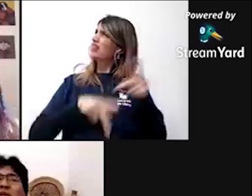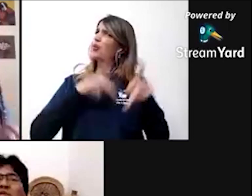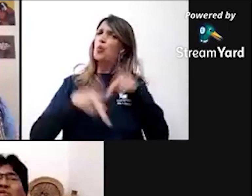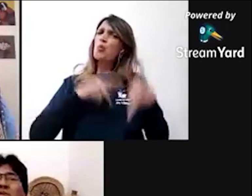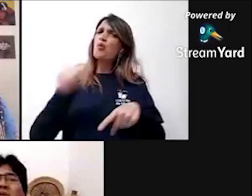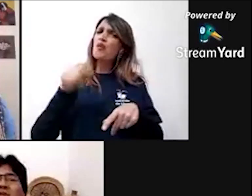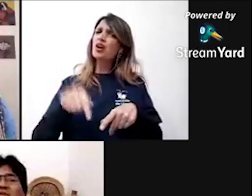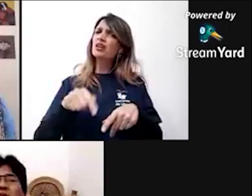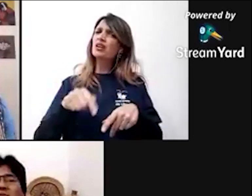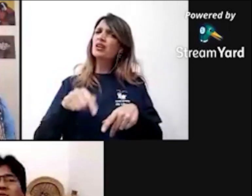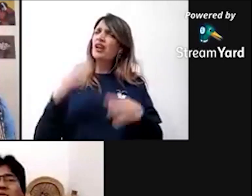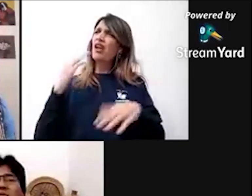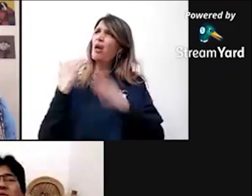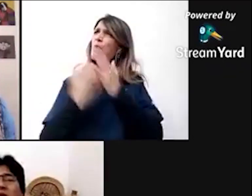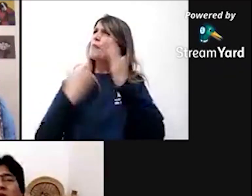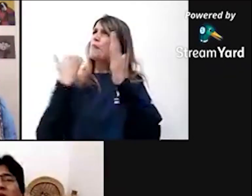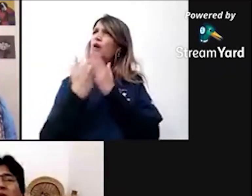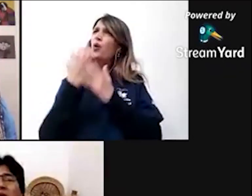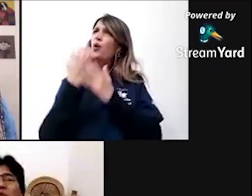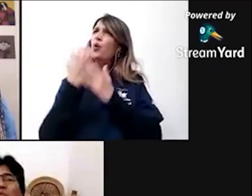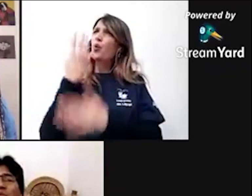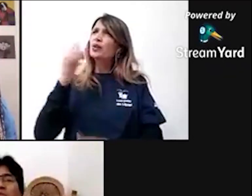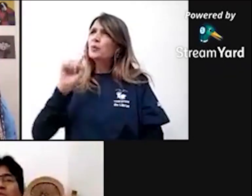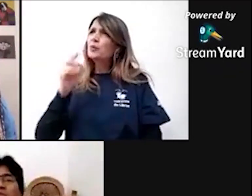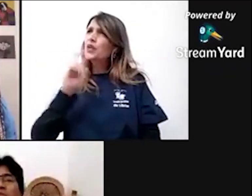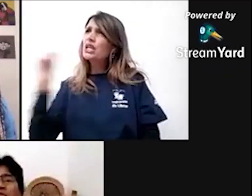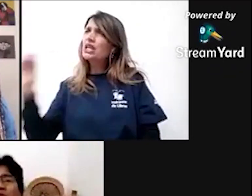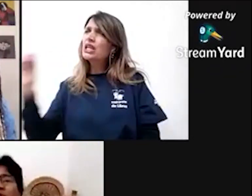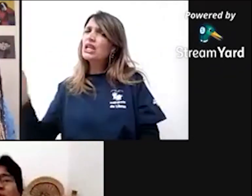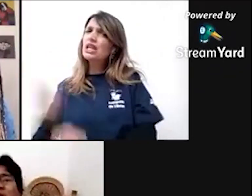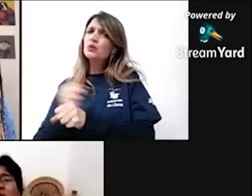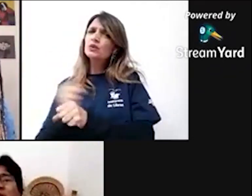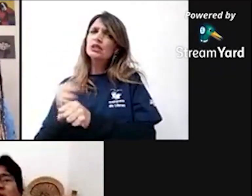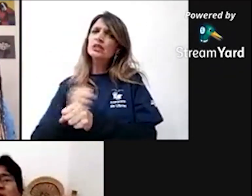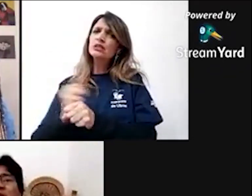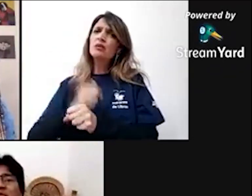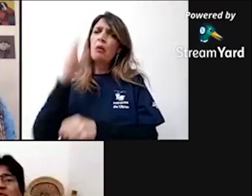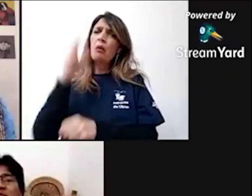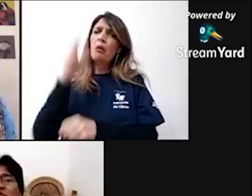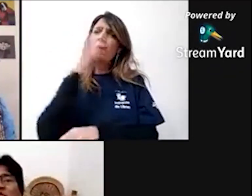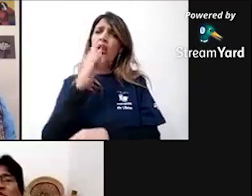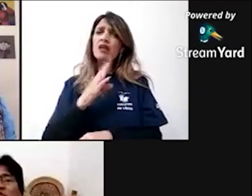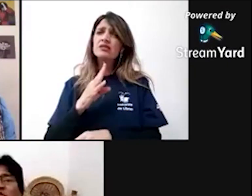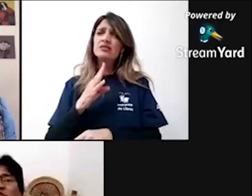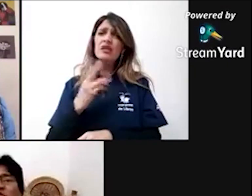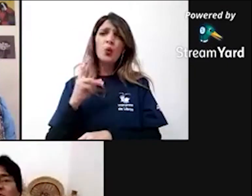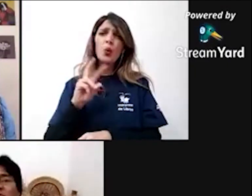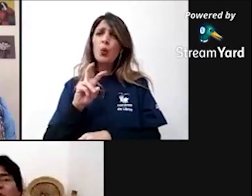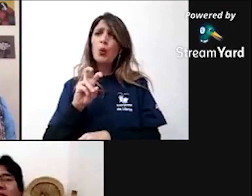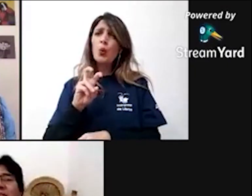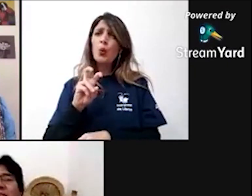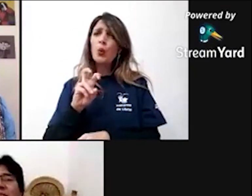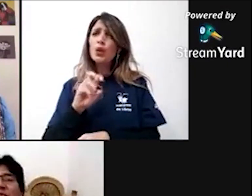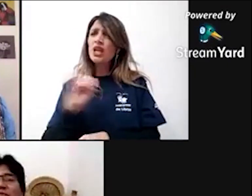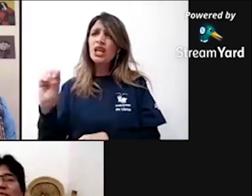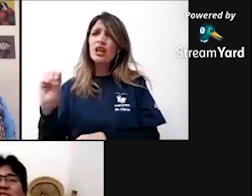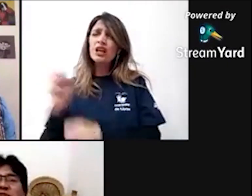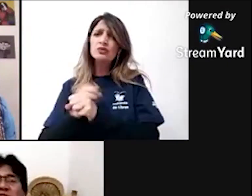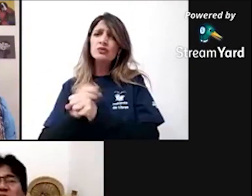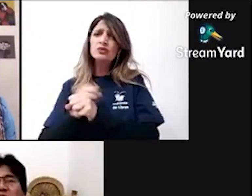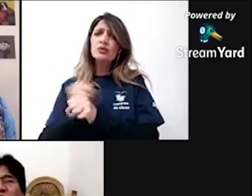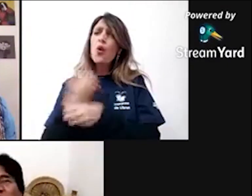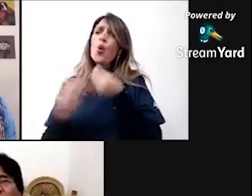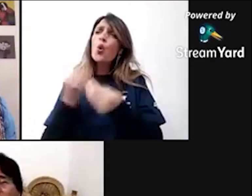mais de 4.500 anos. O Brasil foi formado há 500 anos. Como é que eu posso ser neto